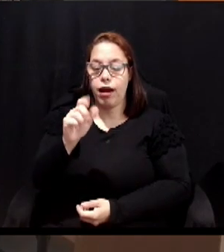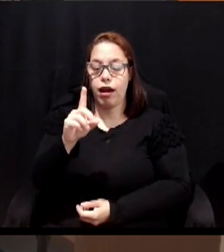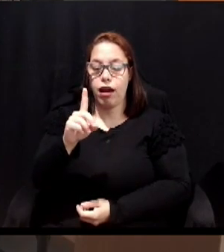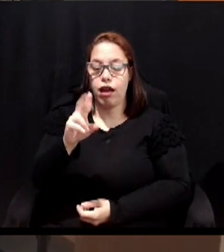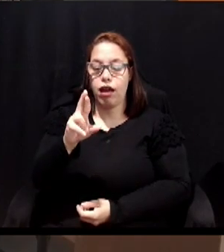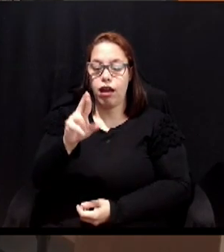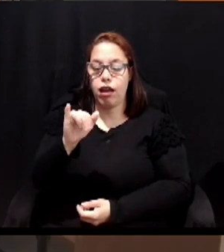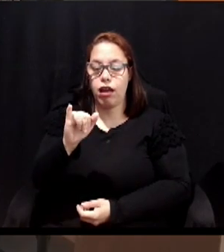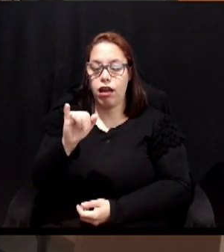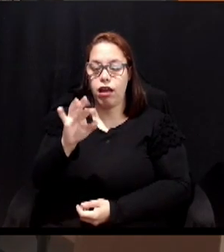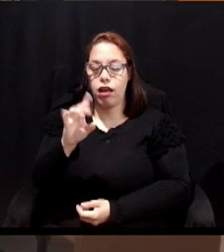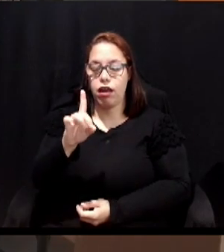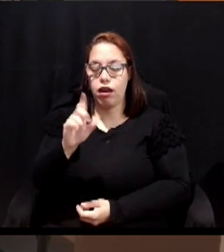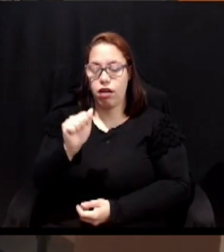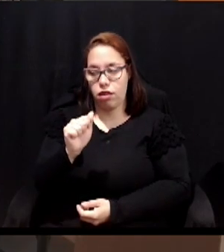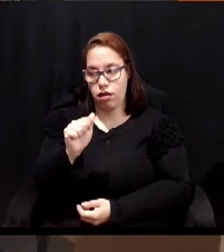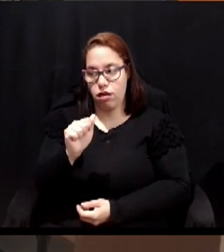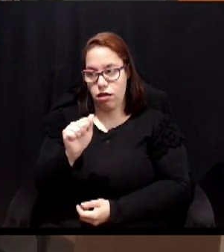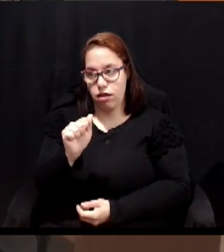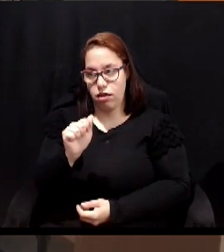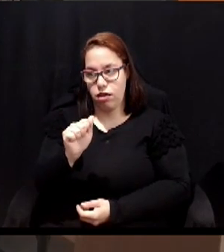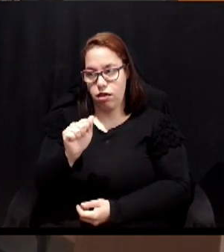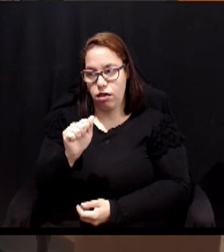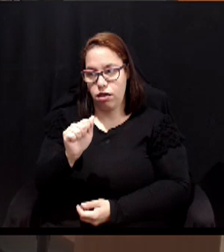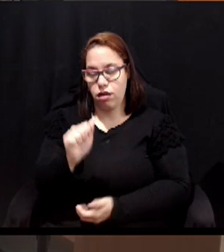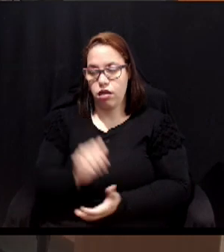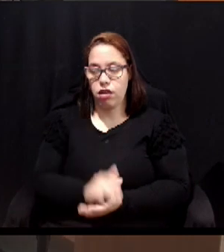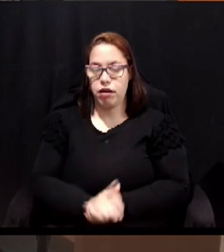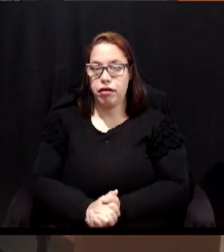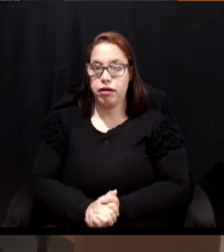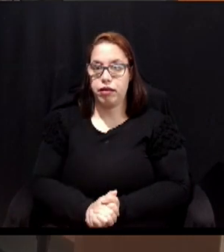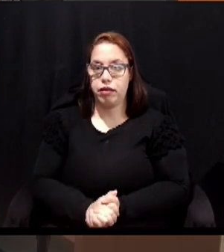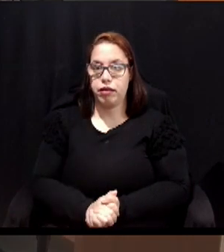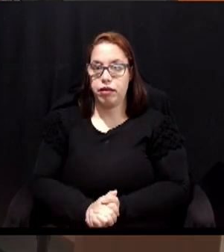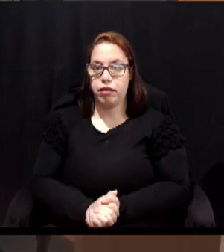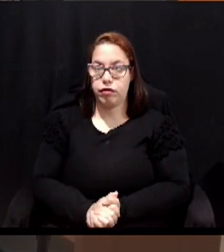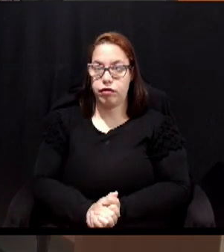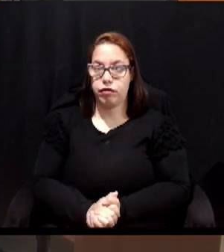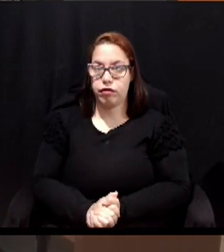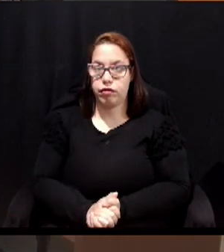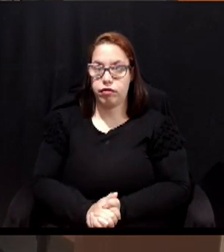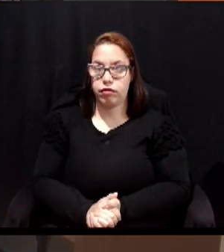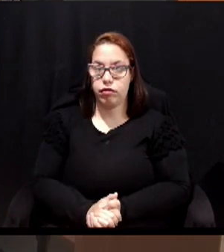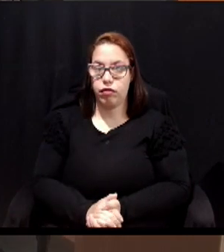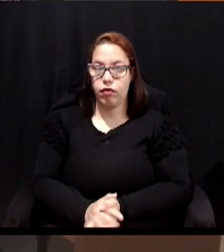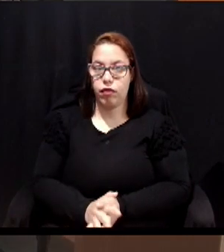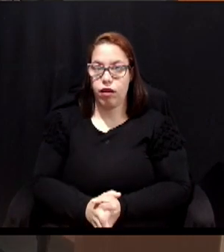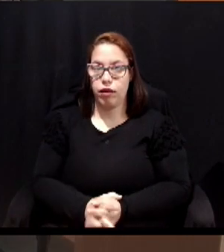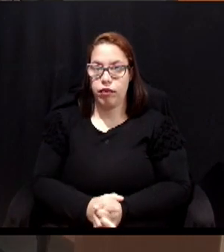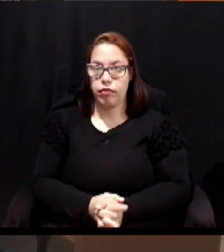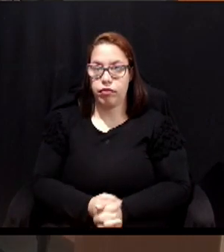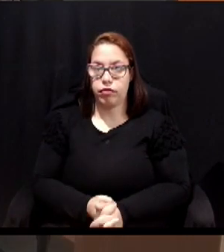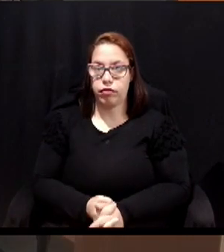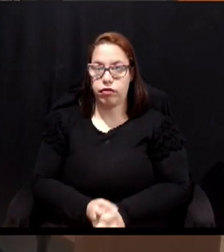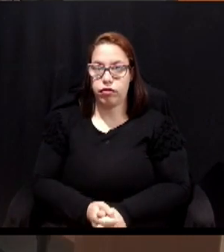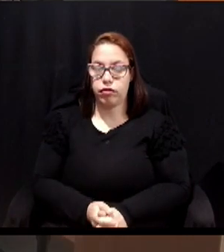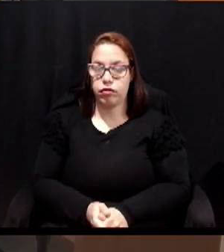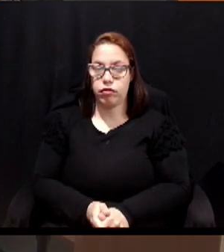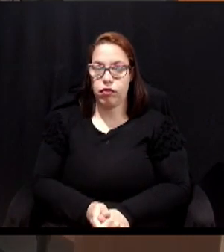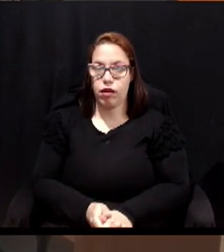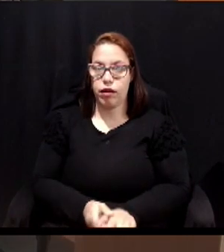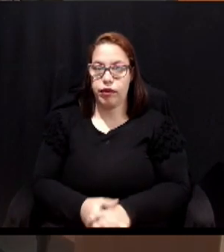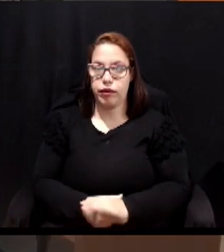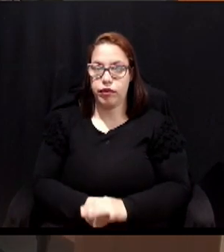refugiado e apátrida. O apátrida é aquele que foi largado pelo país. Ou que o país perdeu